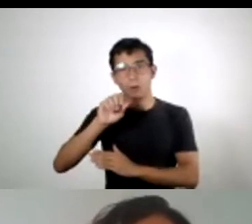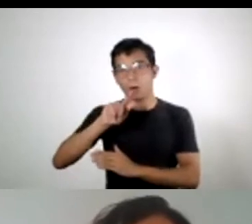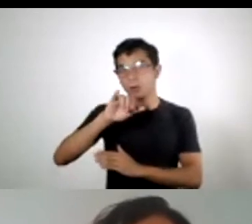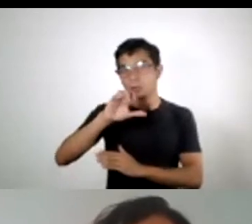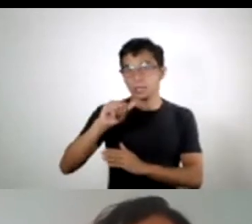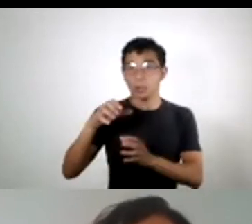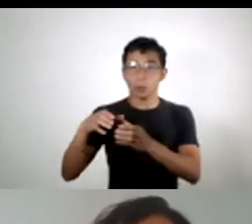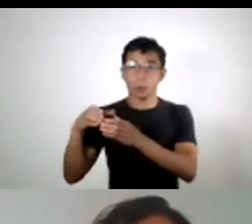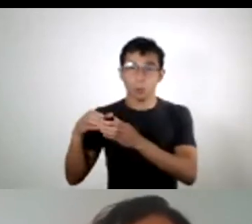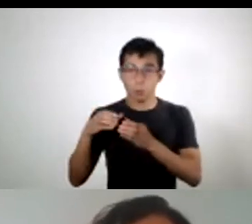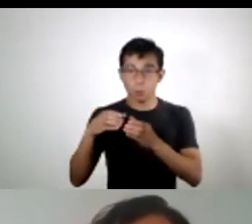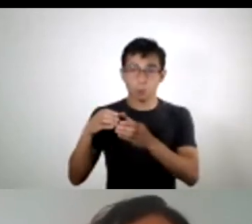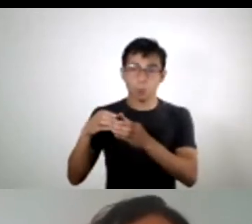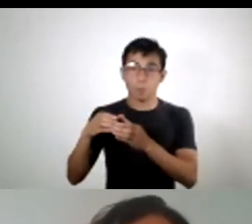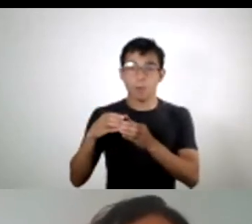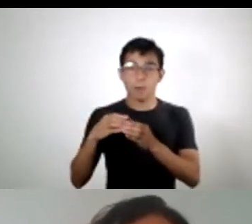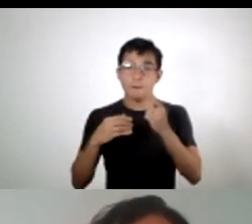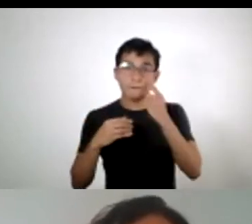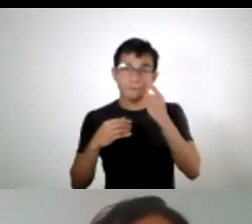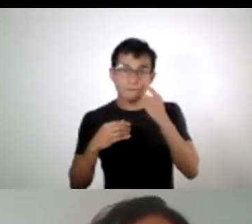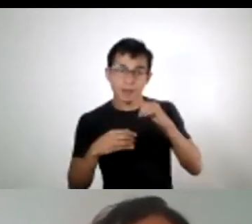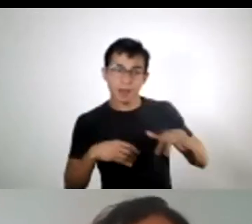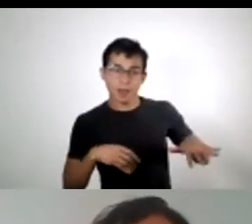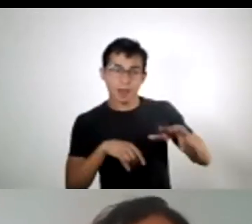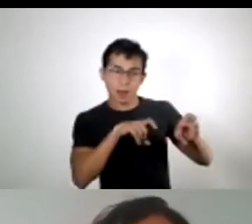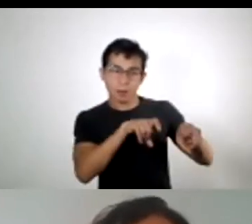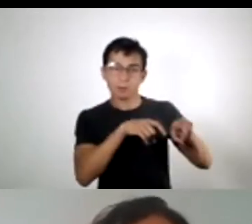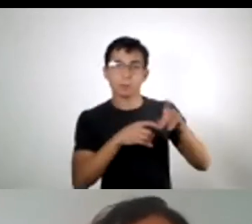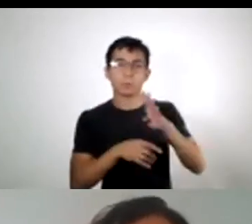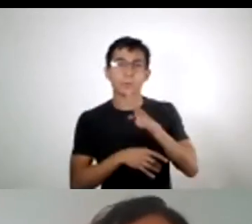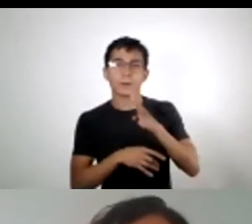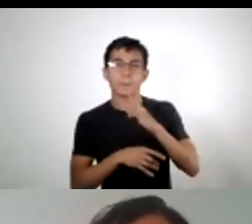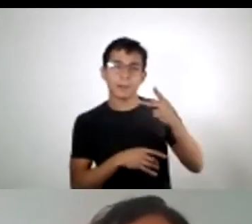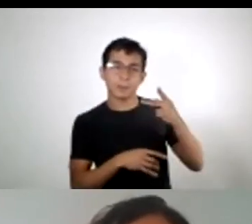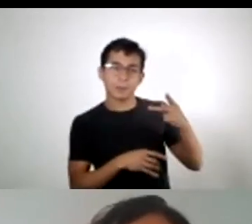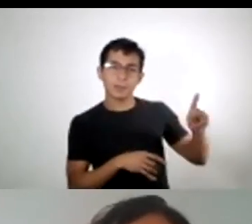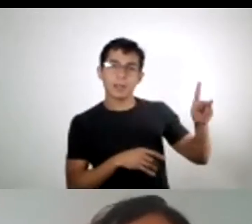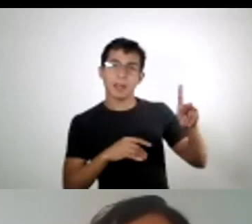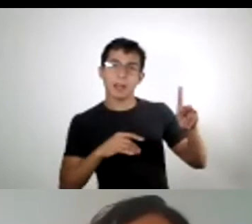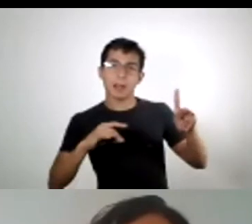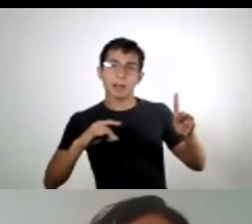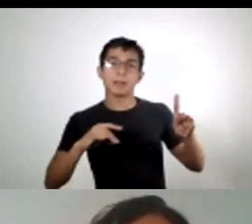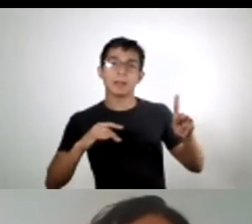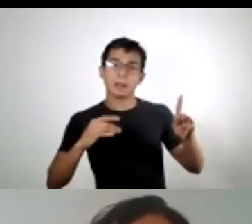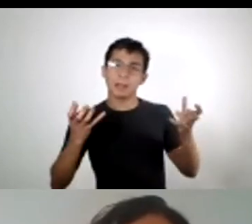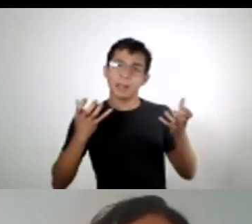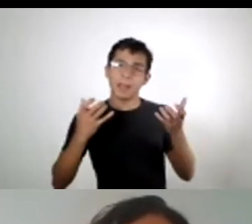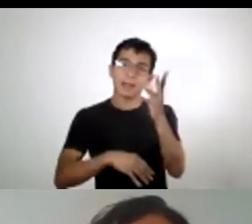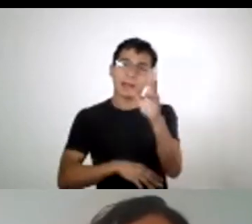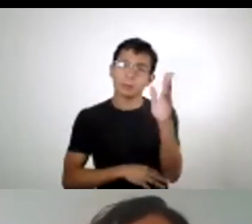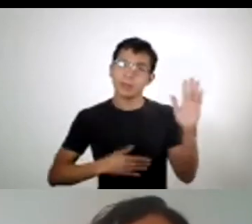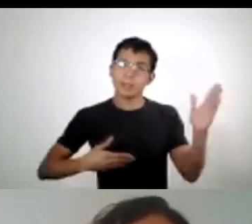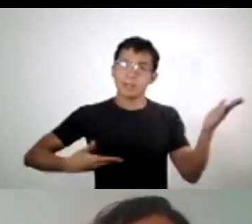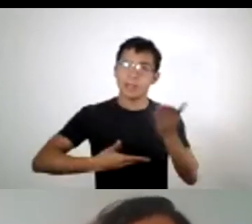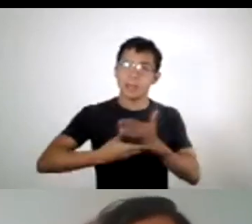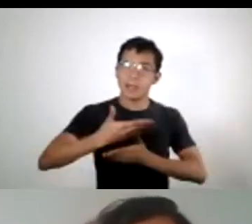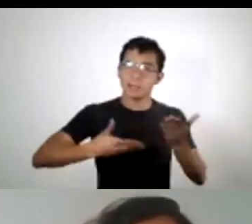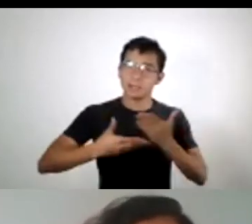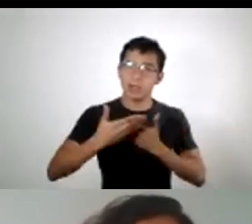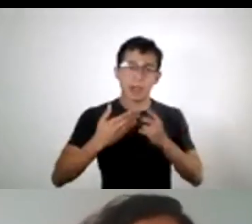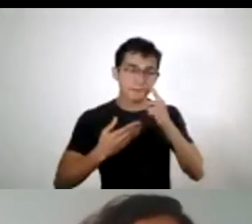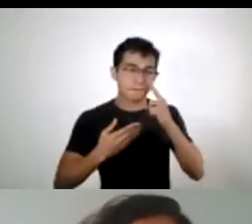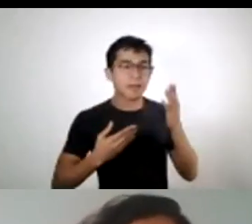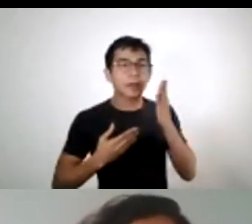muito específicos com essa vontade de ter uma relação com a natureza meio que se apropriam